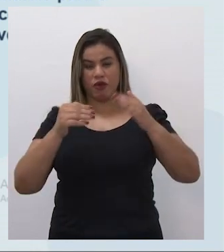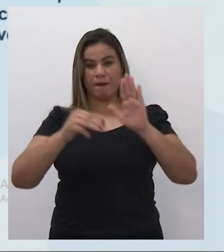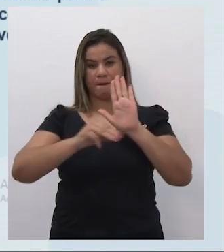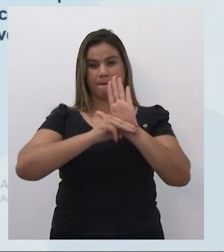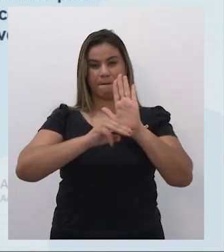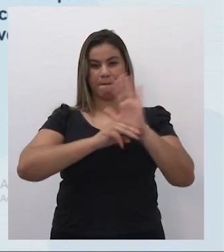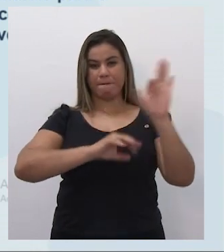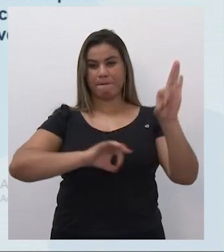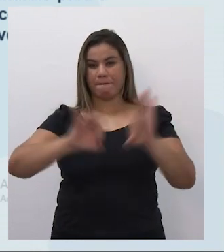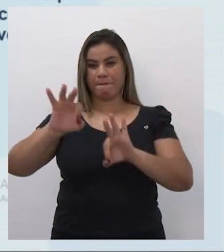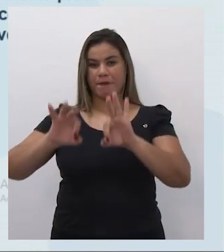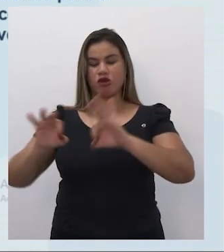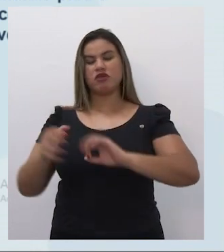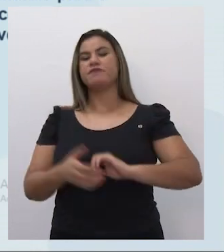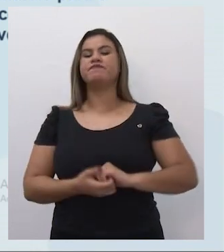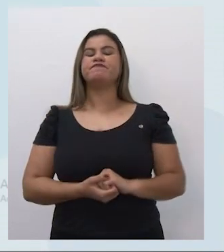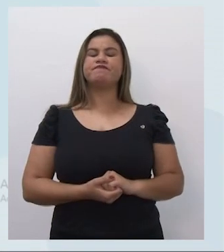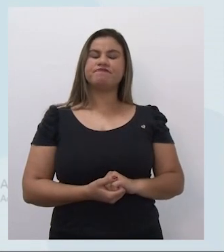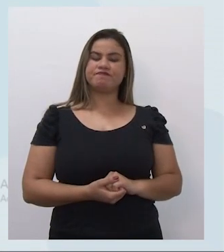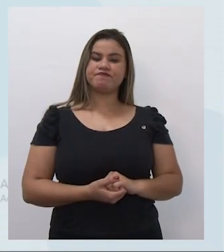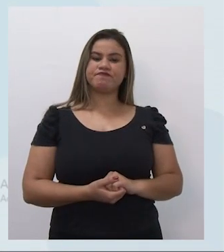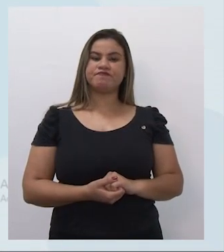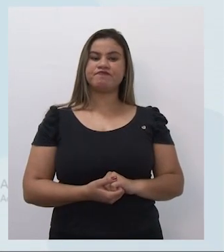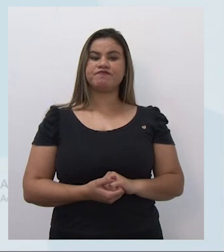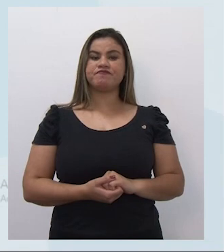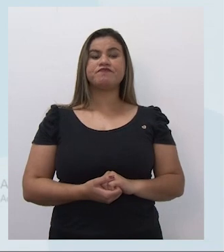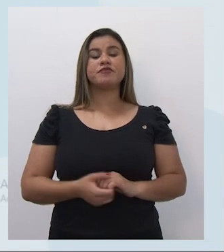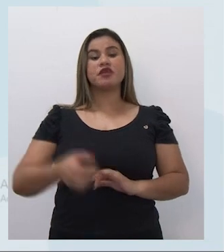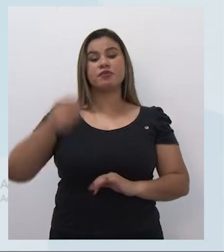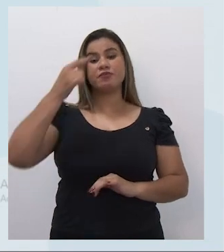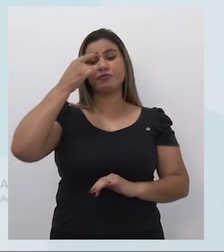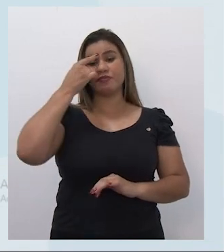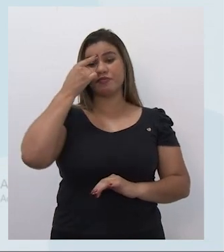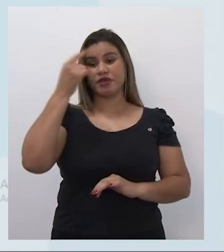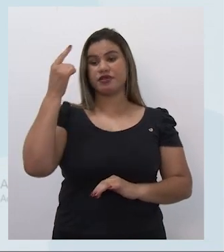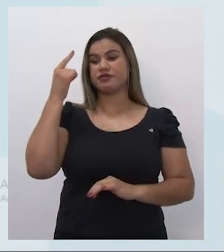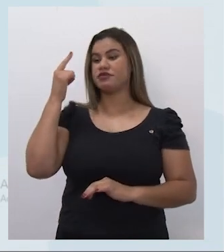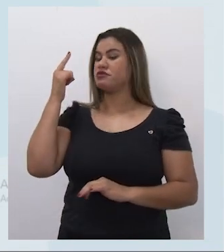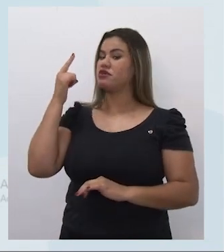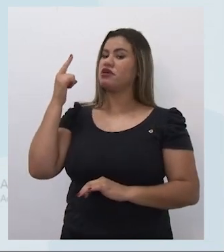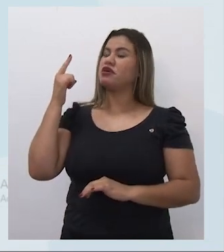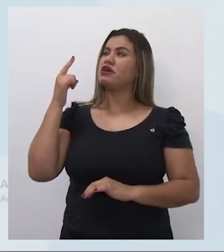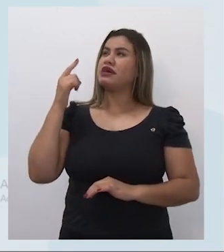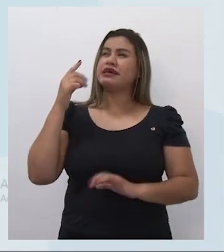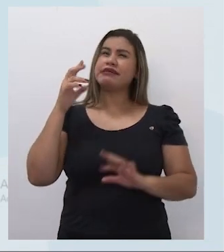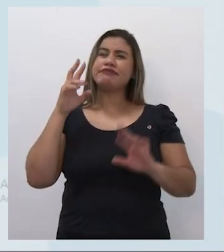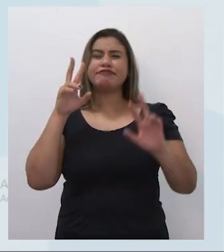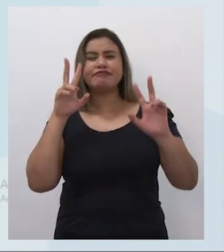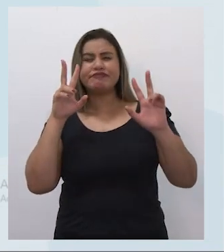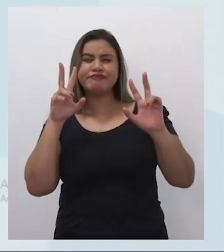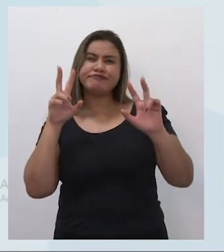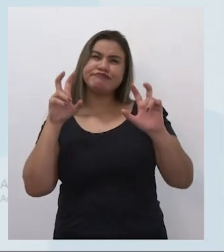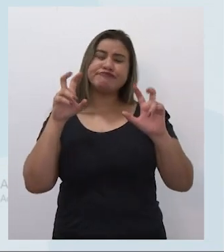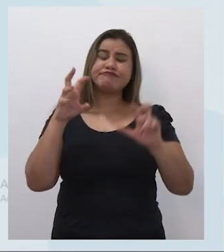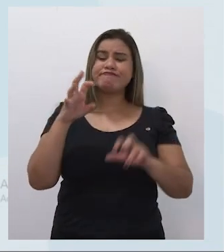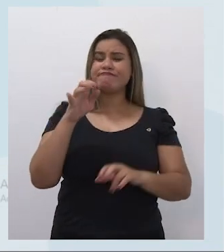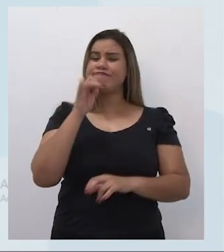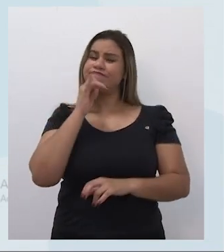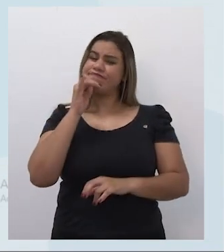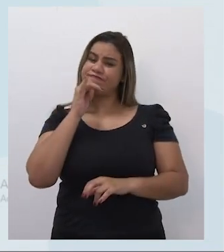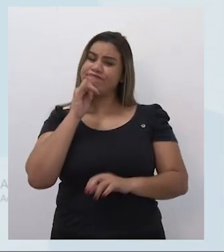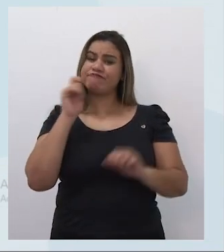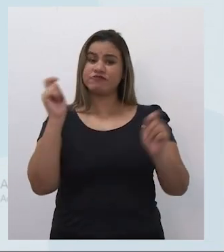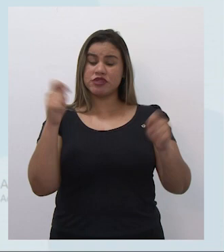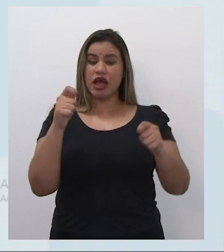de projetos. E aí, a título apenas ilustrativo, a gente vai trazer aqui uma das